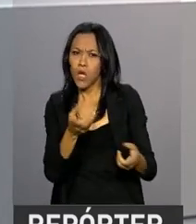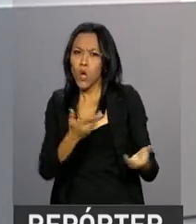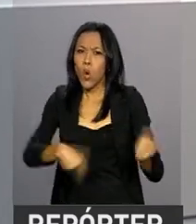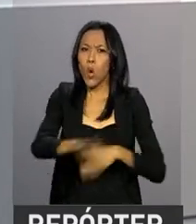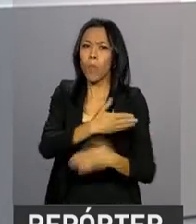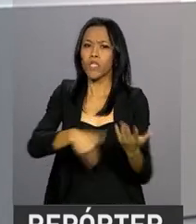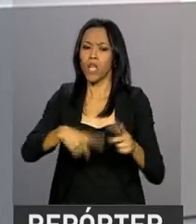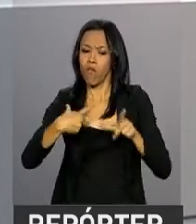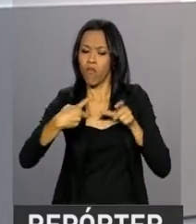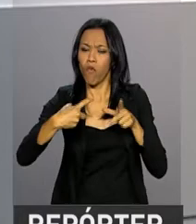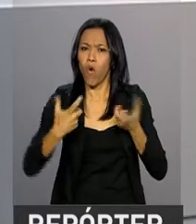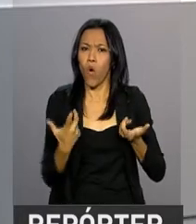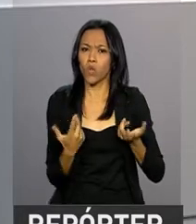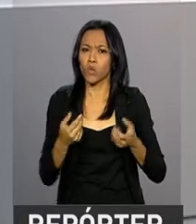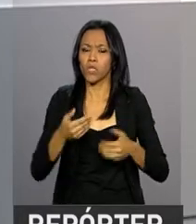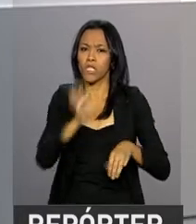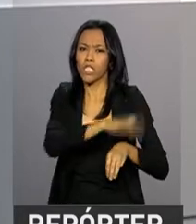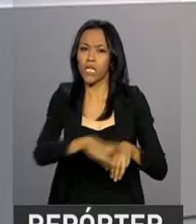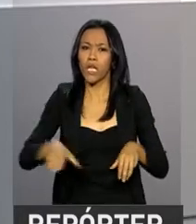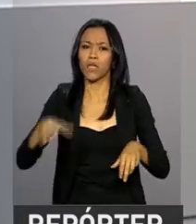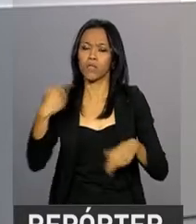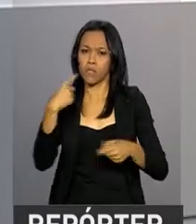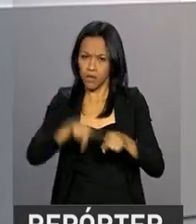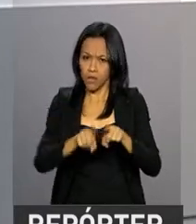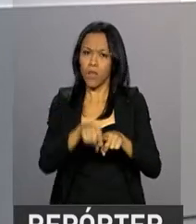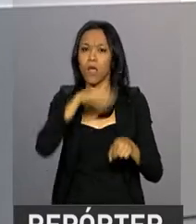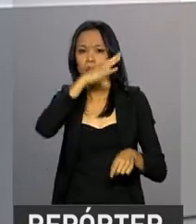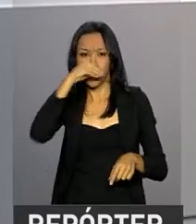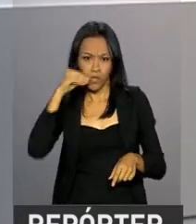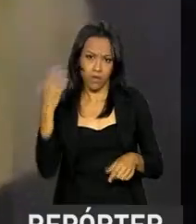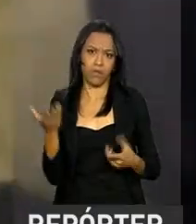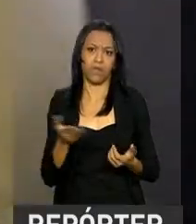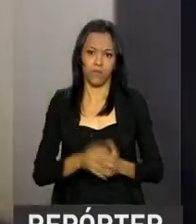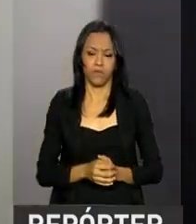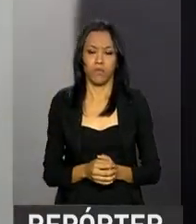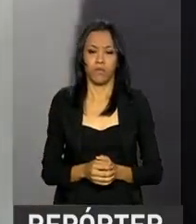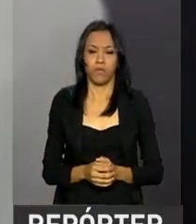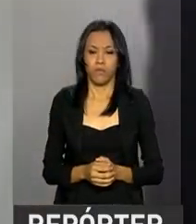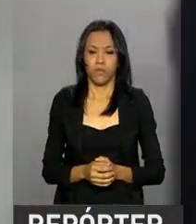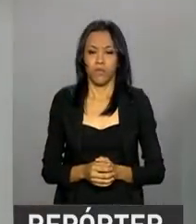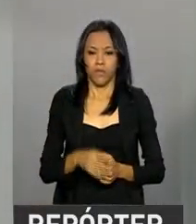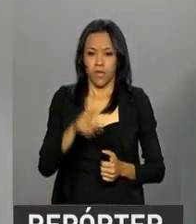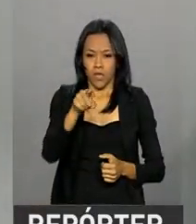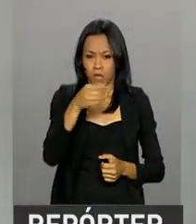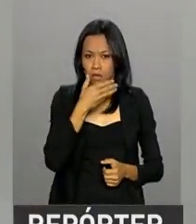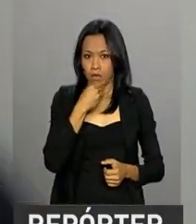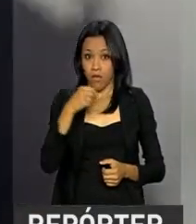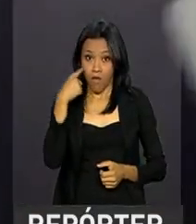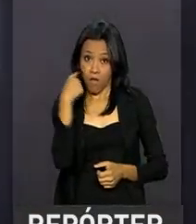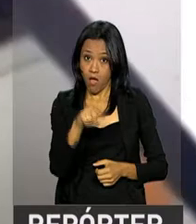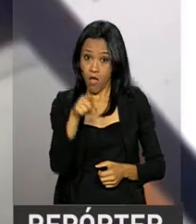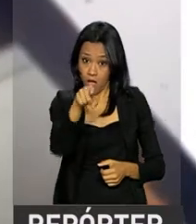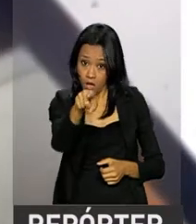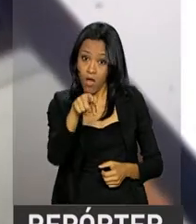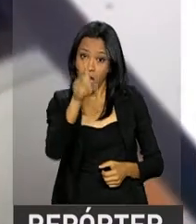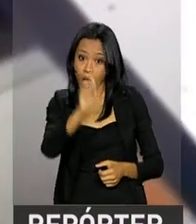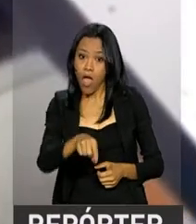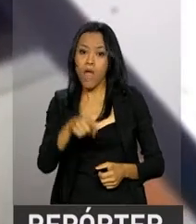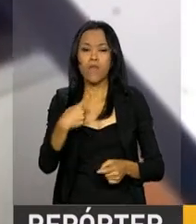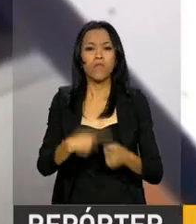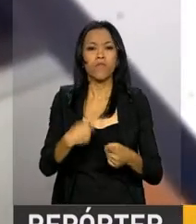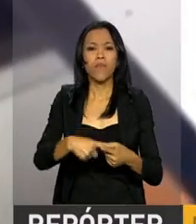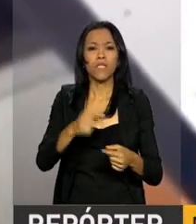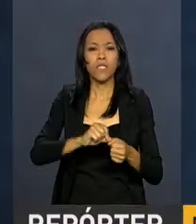conteúdo de exploração sexual de crianças e adolescentes os suspeitos são acusados de produzir